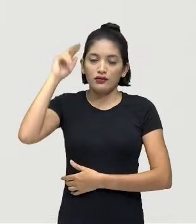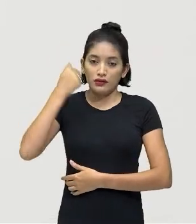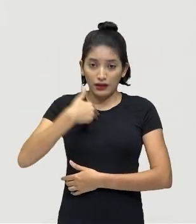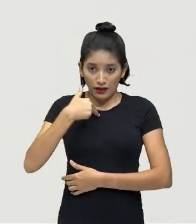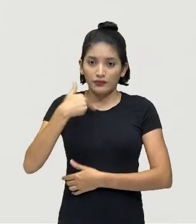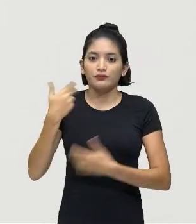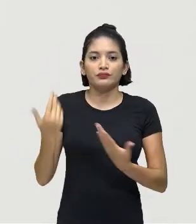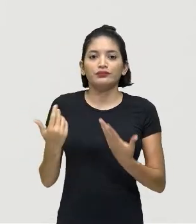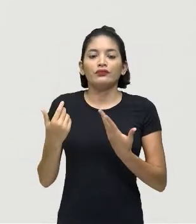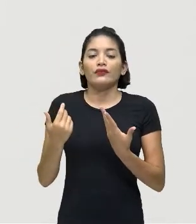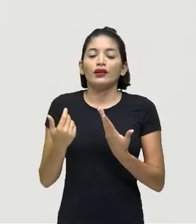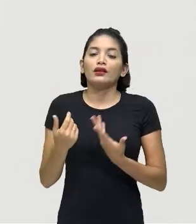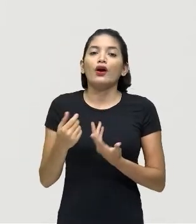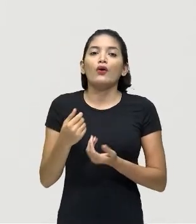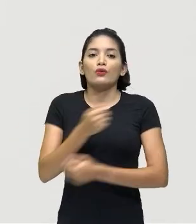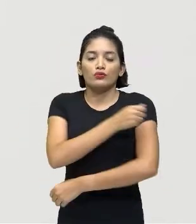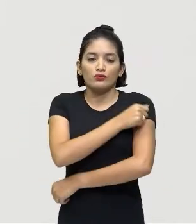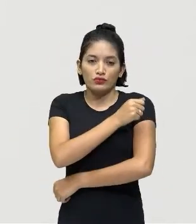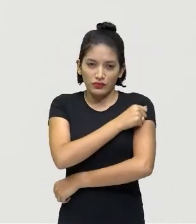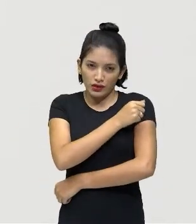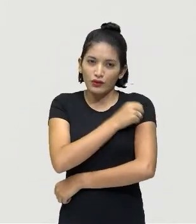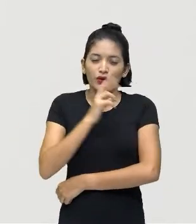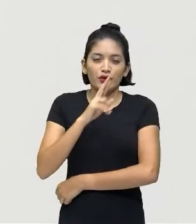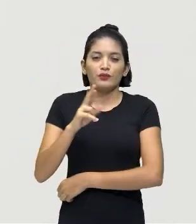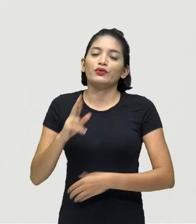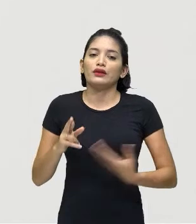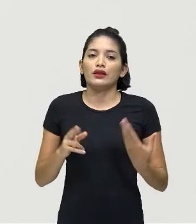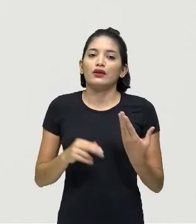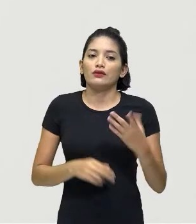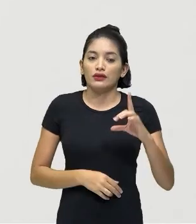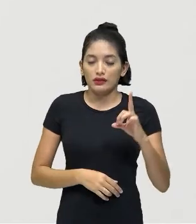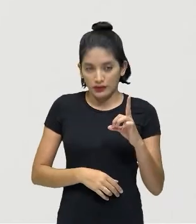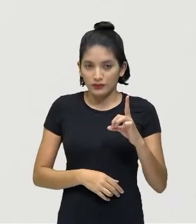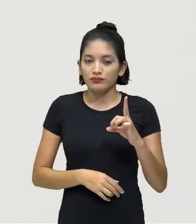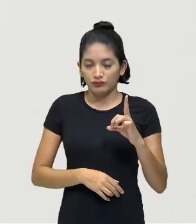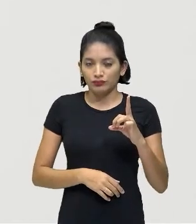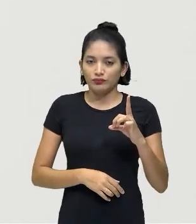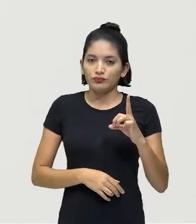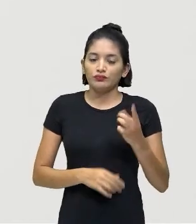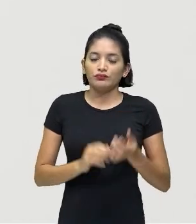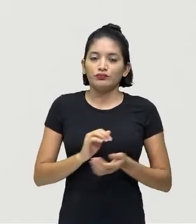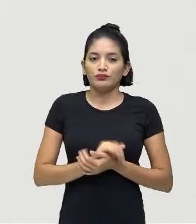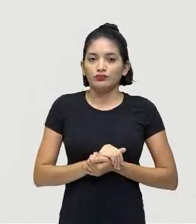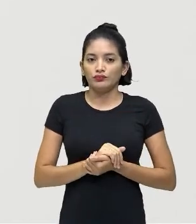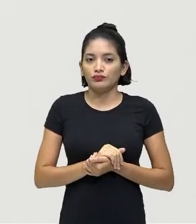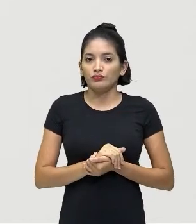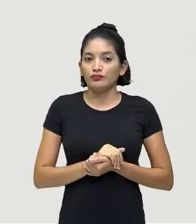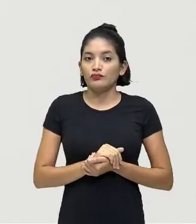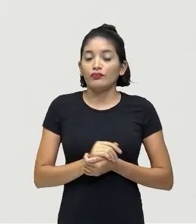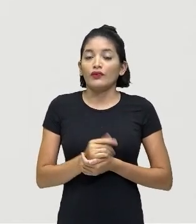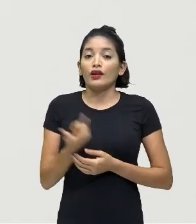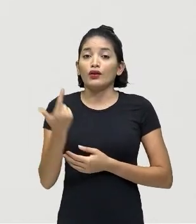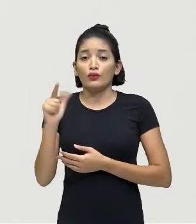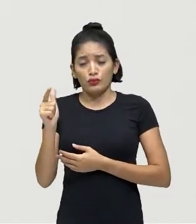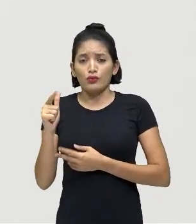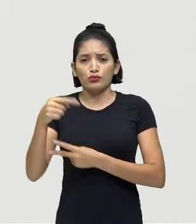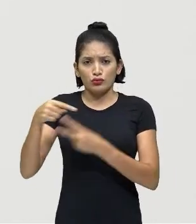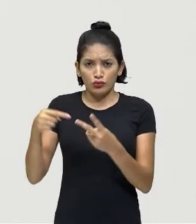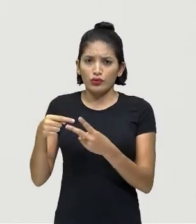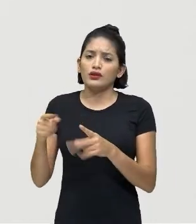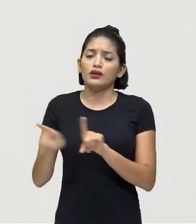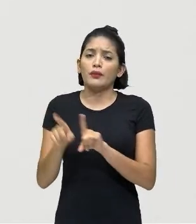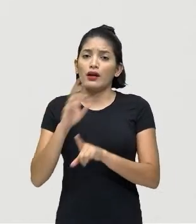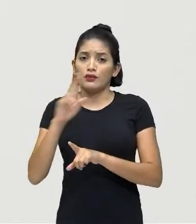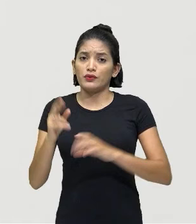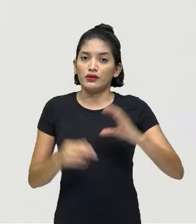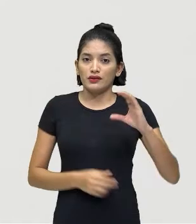queridos aí, Ruth marcou a letra D, Késia a letra C e o Emanuel a letra C de